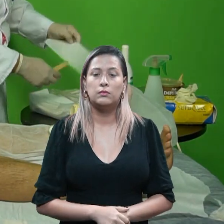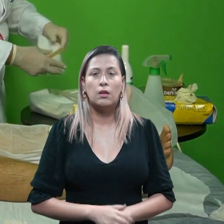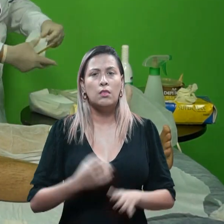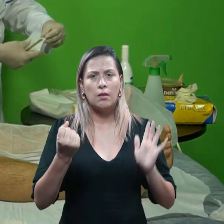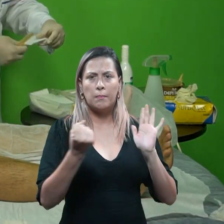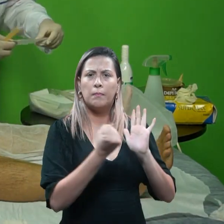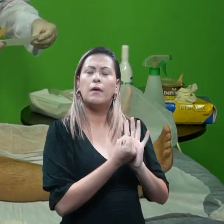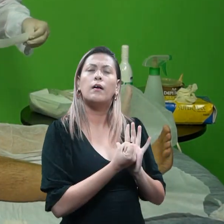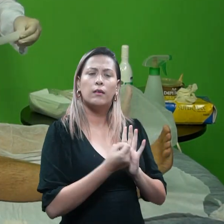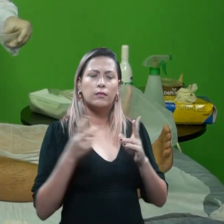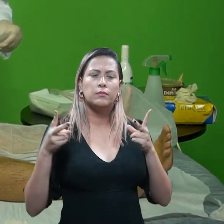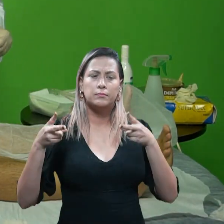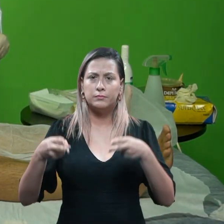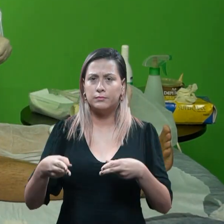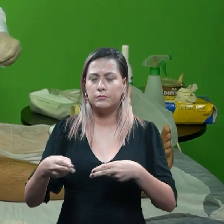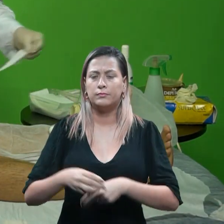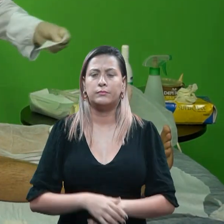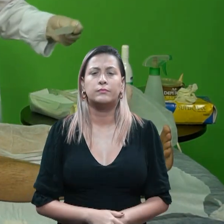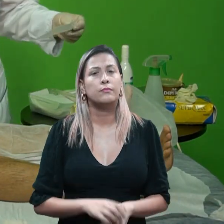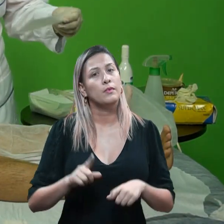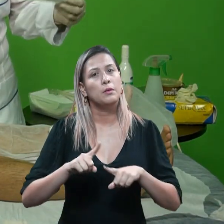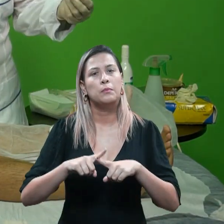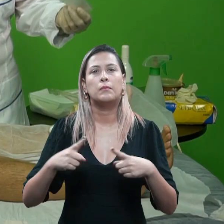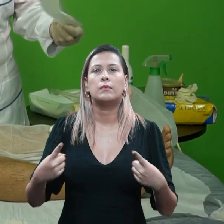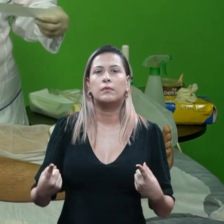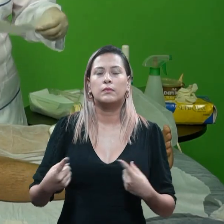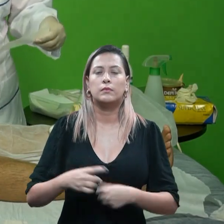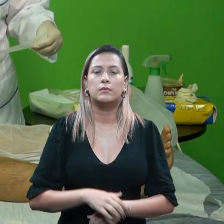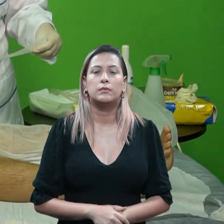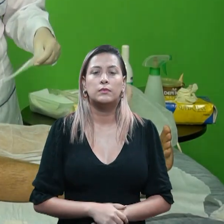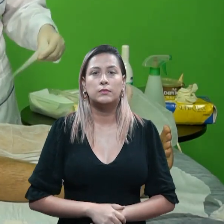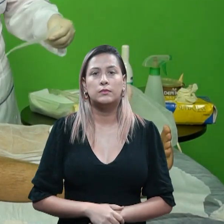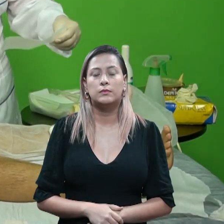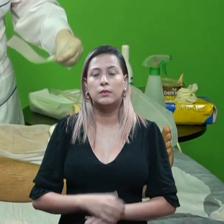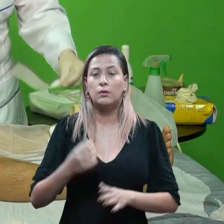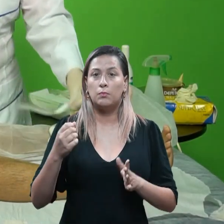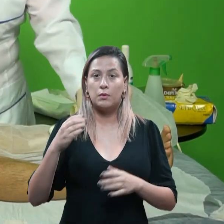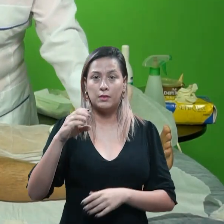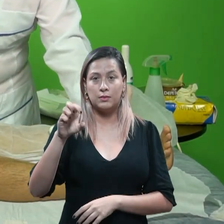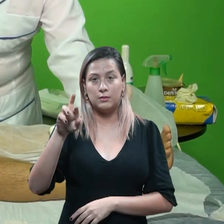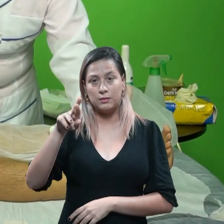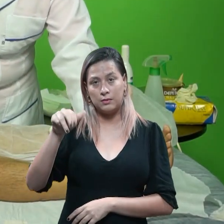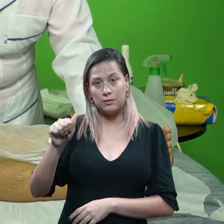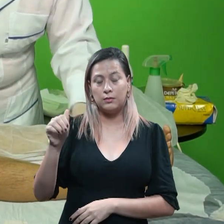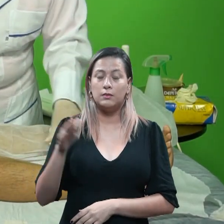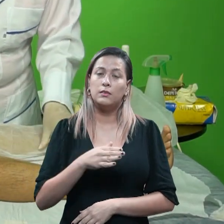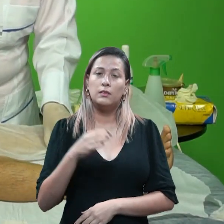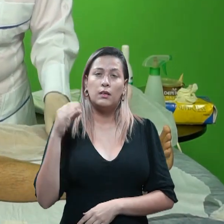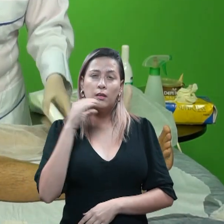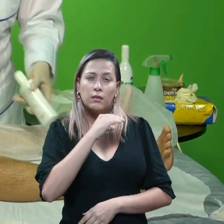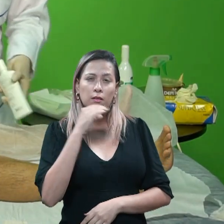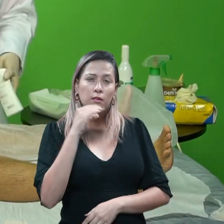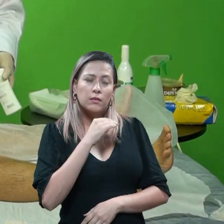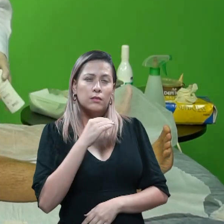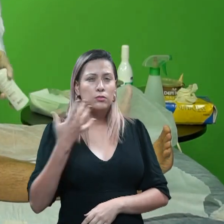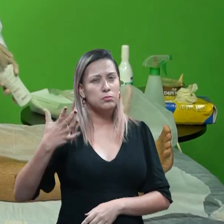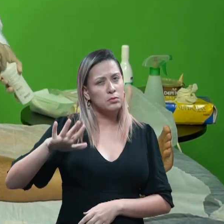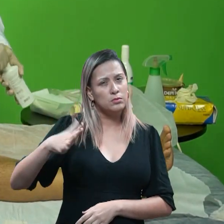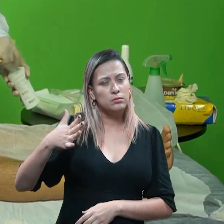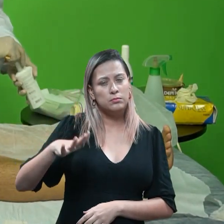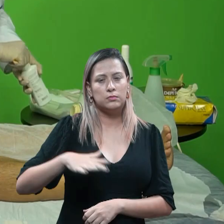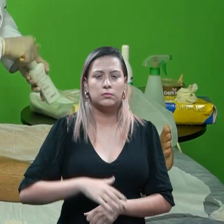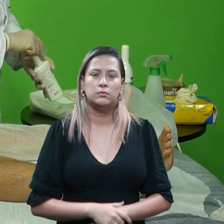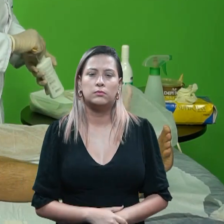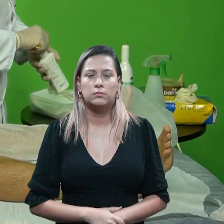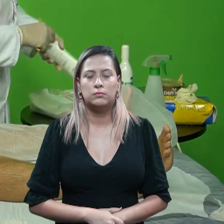mesma marca, inclusive, mas é uma cera morna. Oferece mais segurança para o